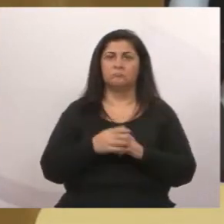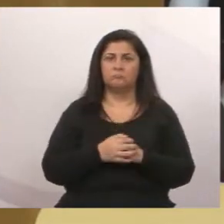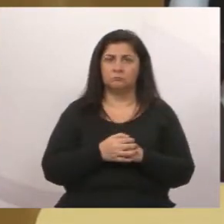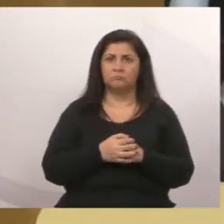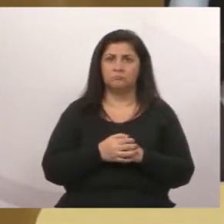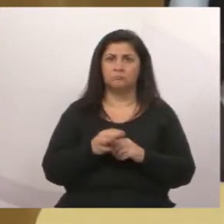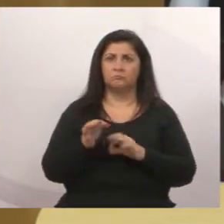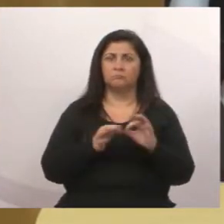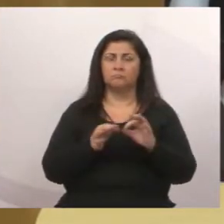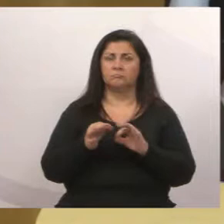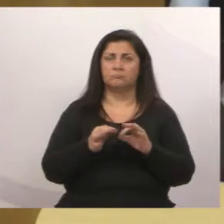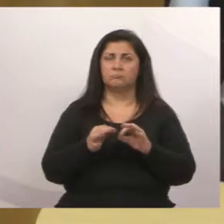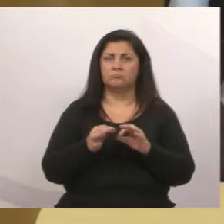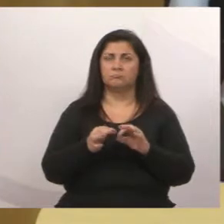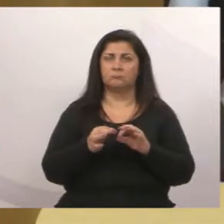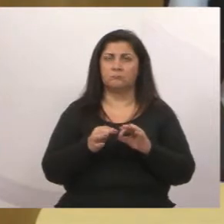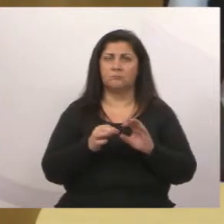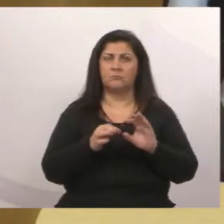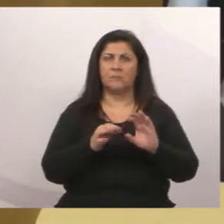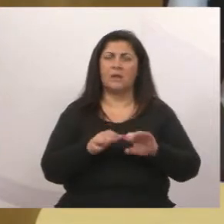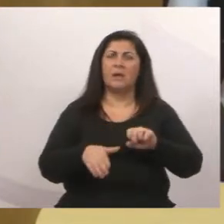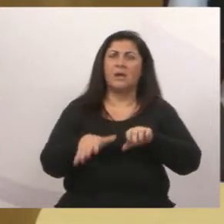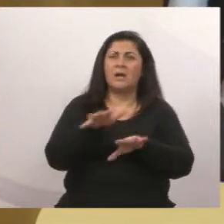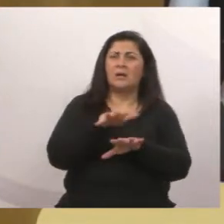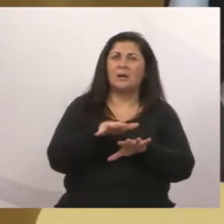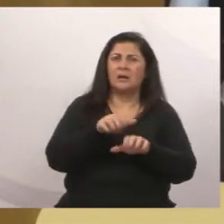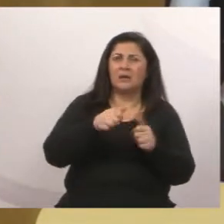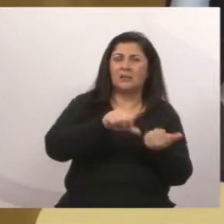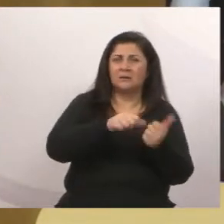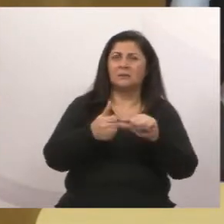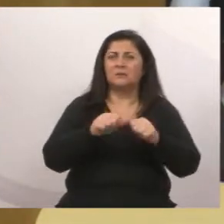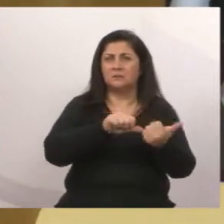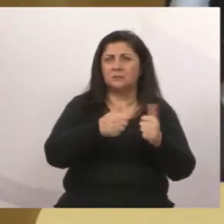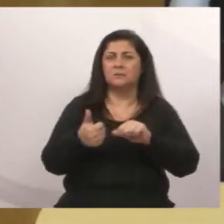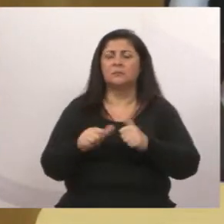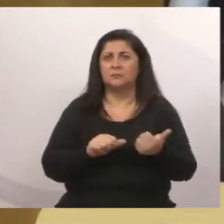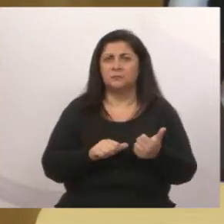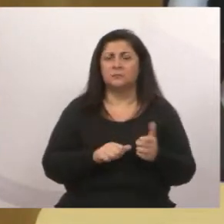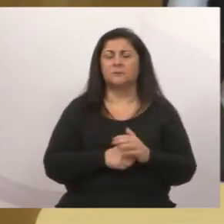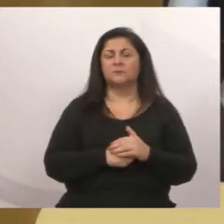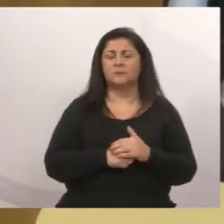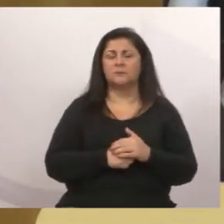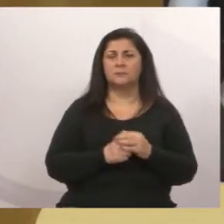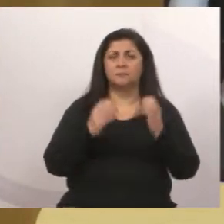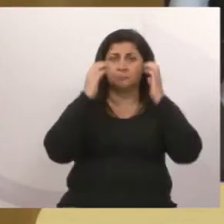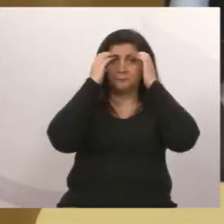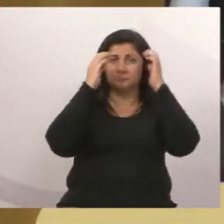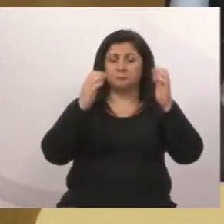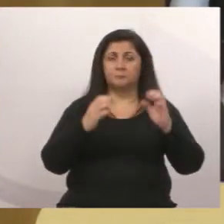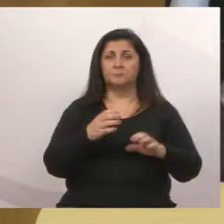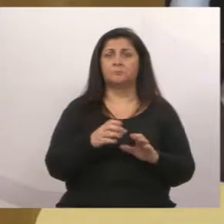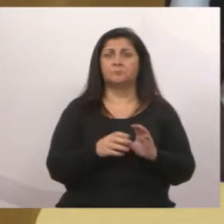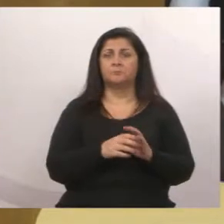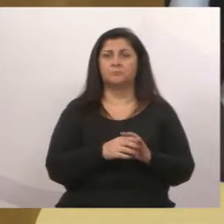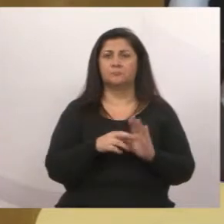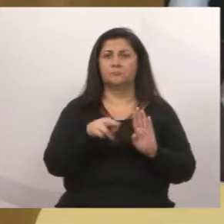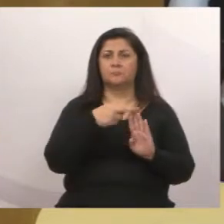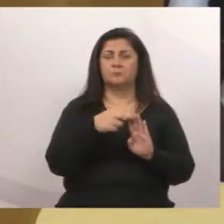as adequações necessárias ao seu sistema de controle interno instituído pela resolução número